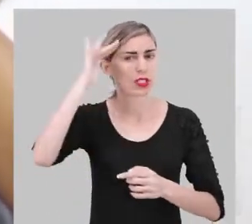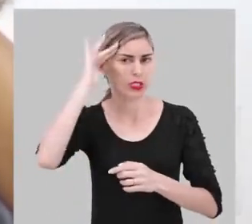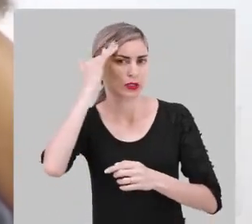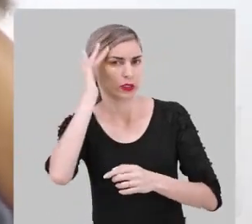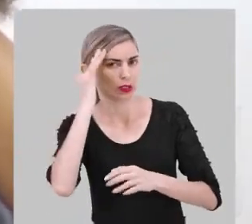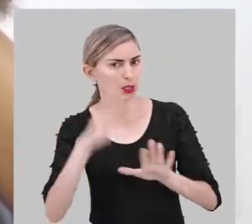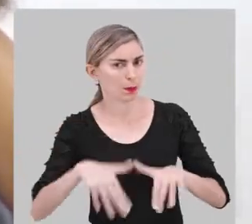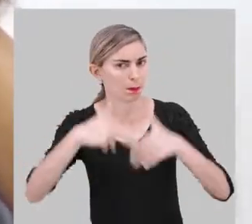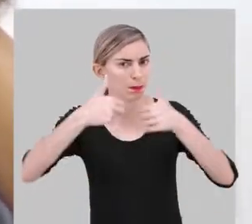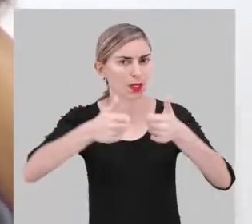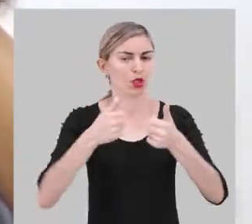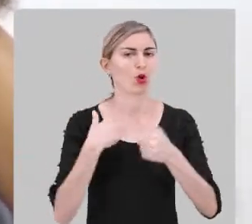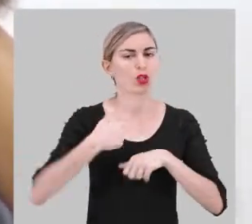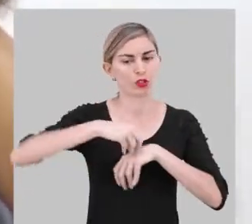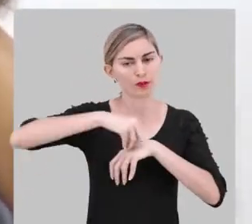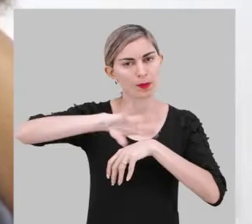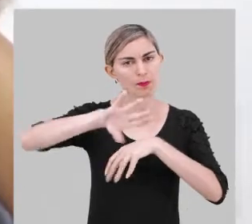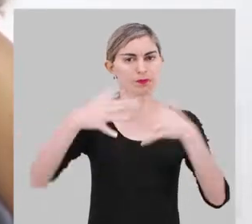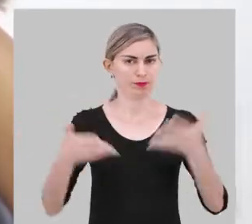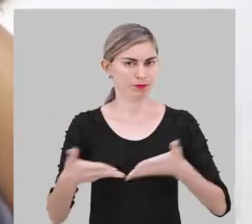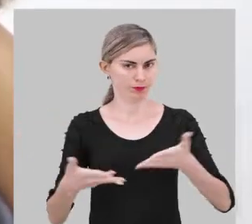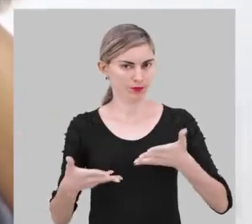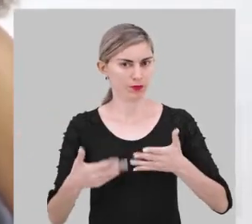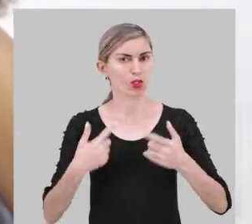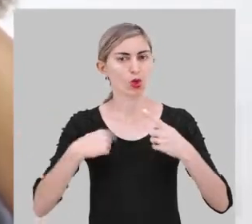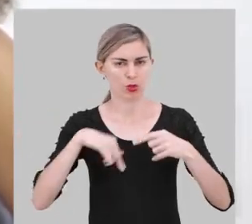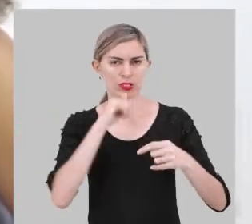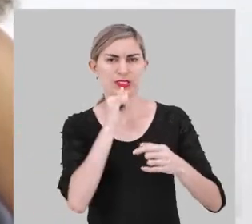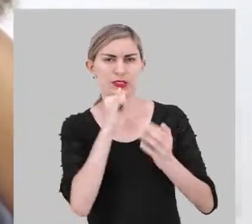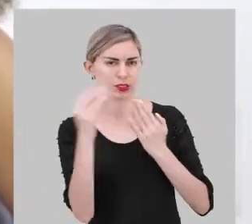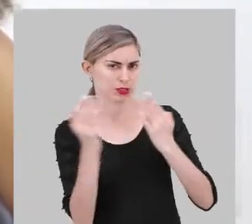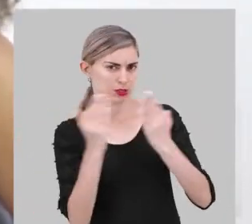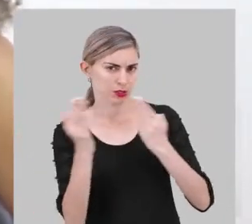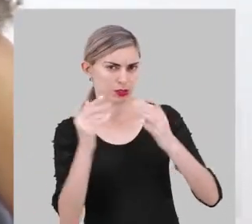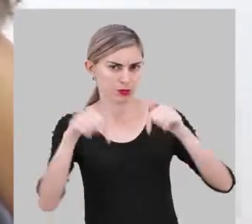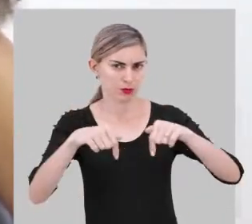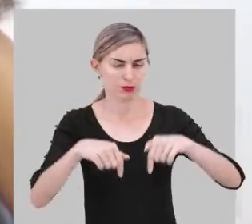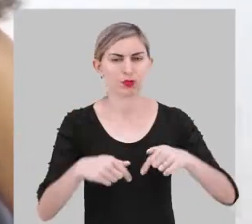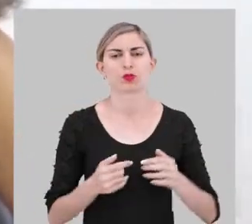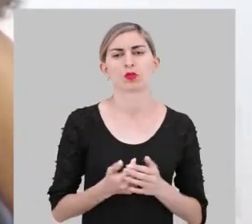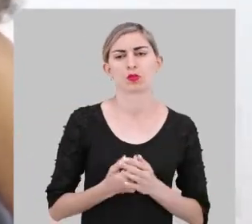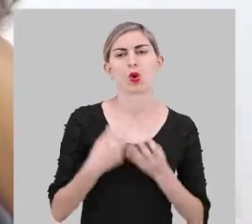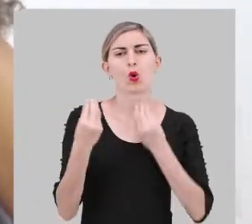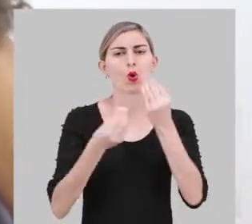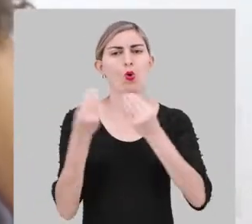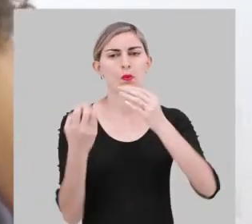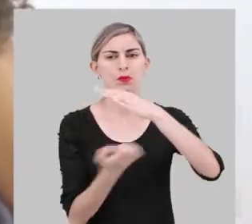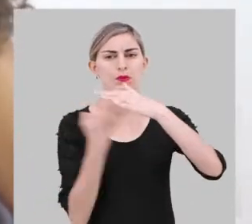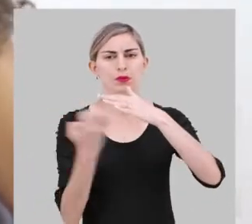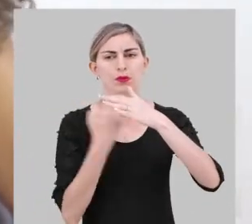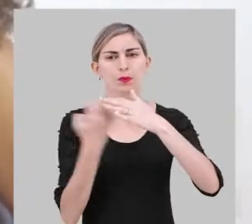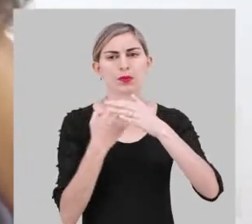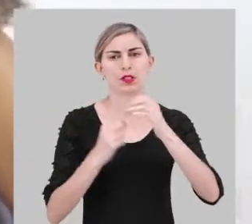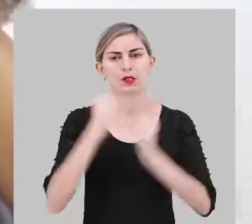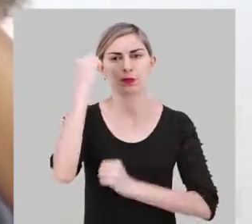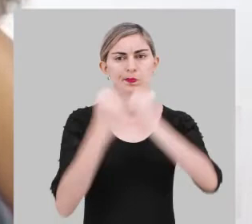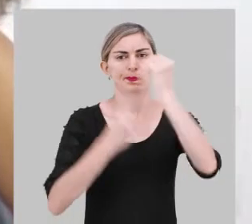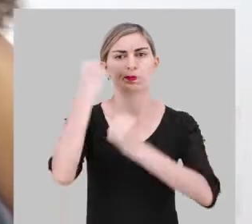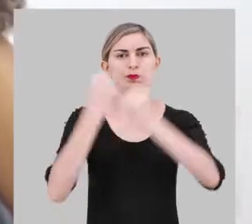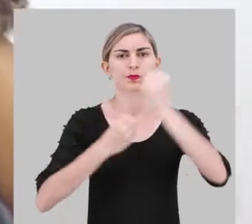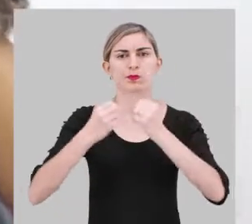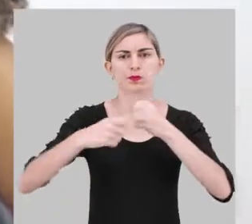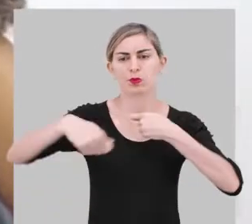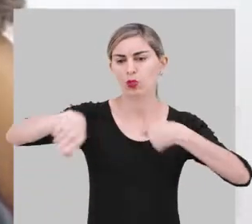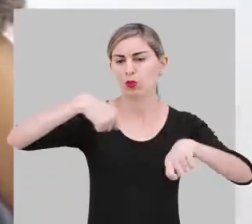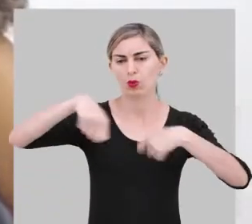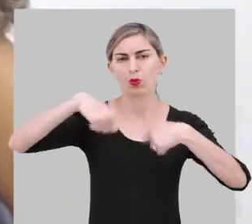possam compreender bem o que a gente vai falar a partir de agora. No nosso exemplo de agora, nós vamos tratar com uma empresa fabricante de